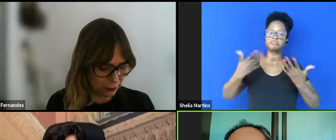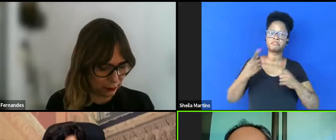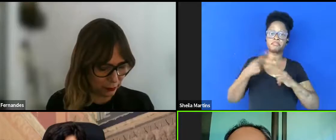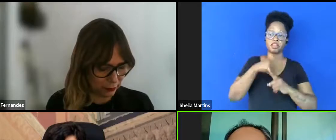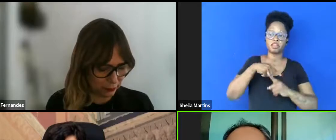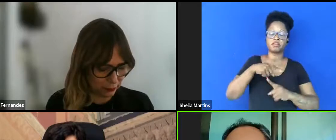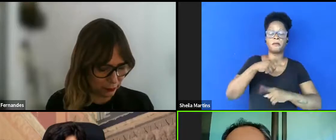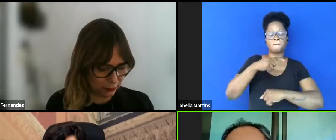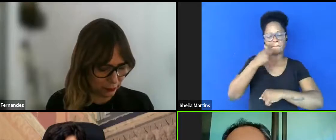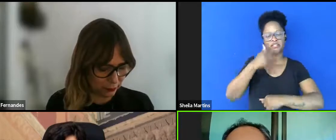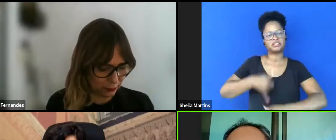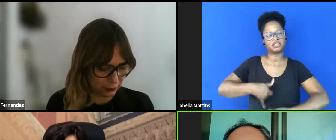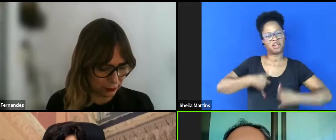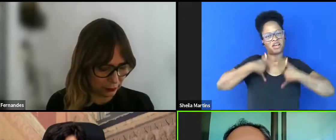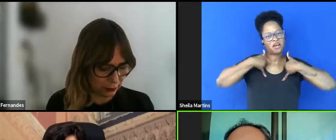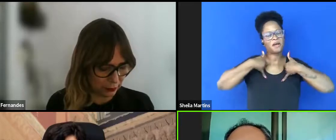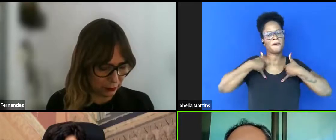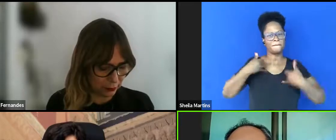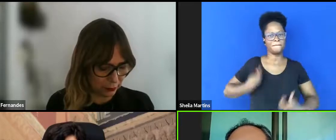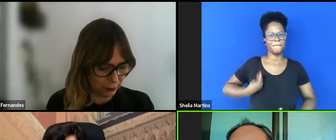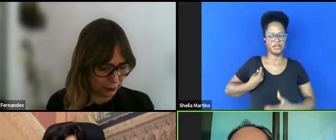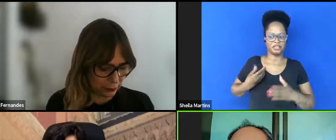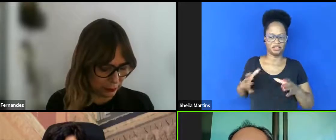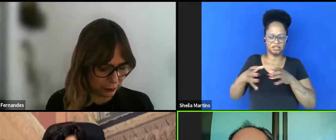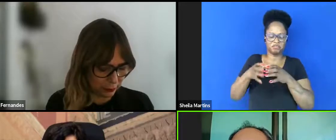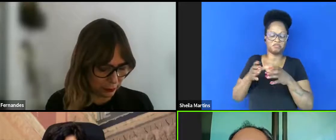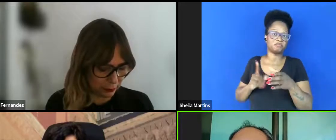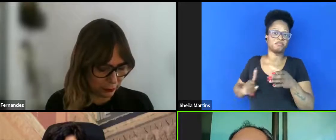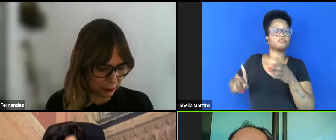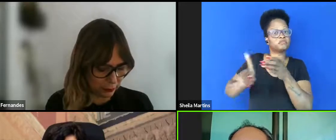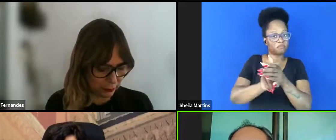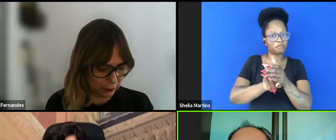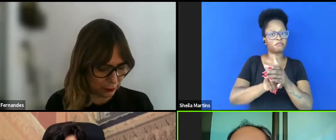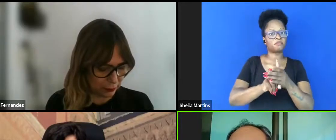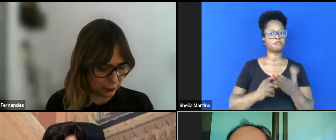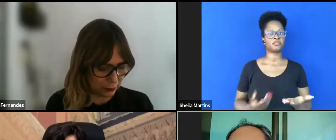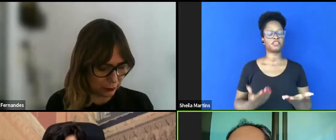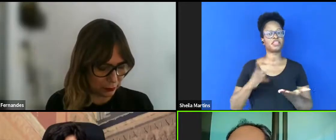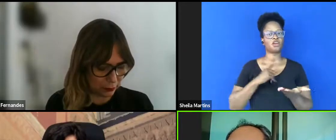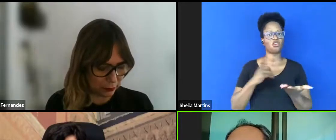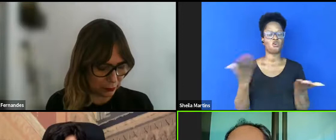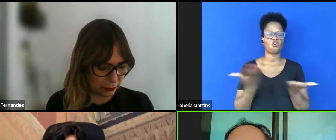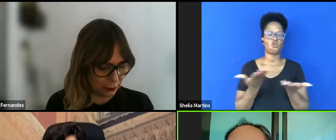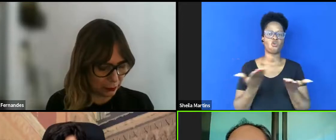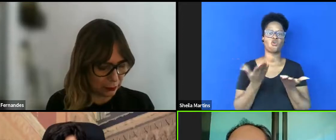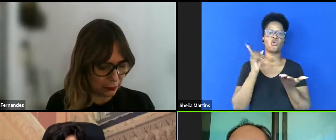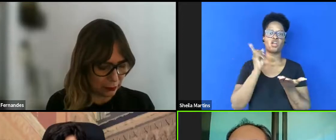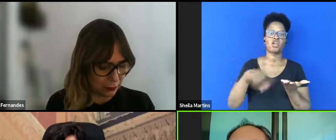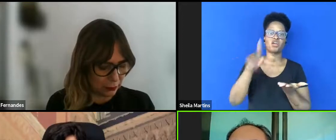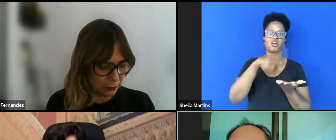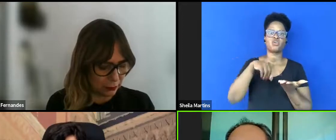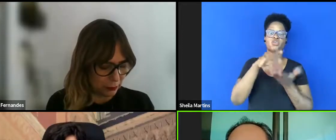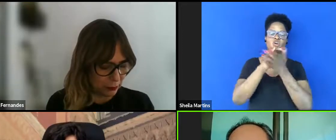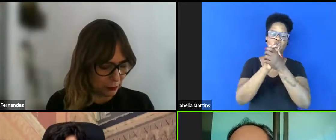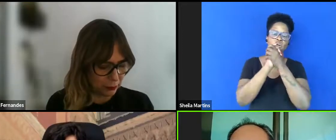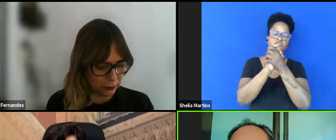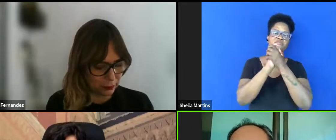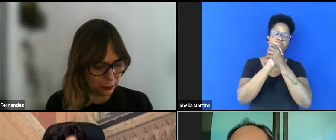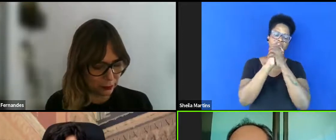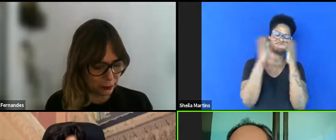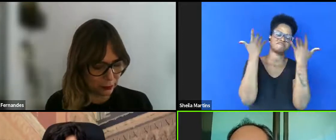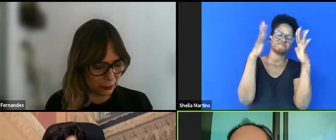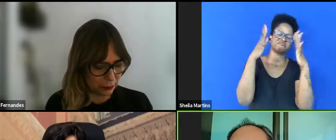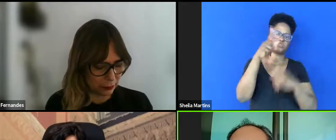orgulha participar desse time, né, de estar nesse grupo. Deixo aqui nossos cumprimentos, nossas congratulações